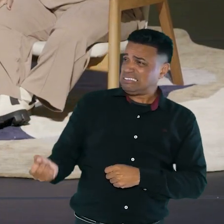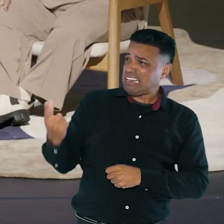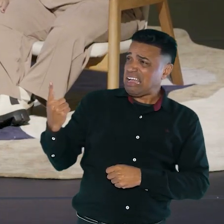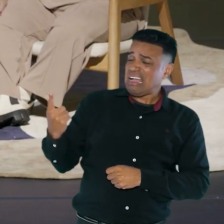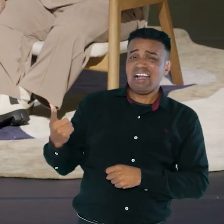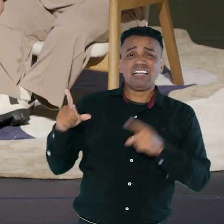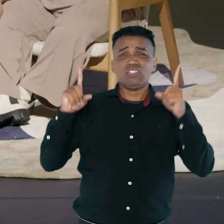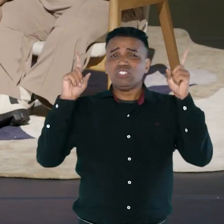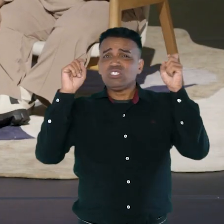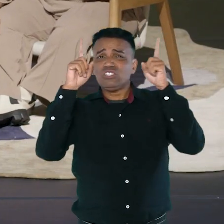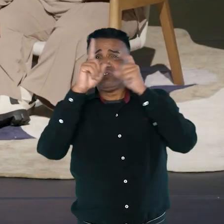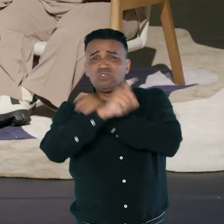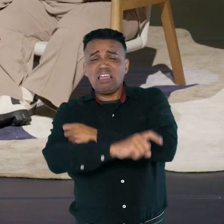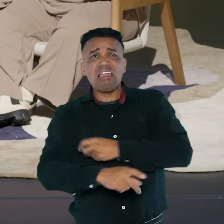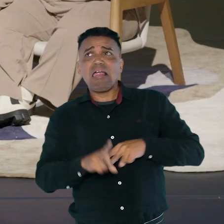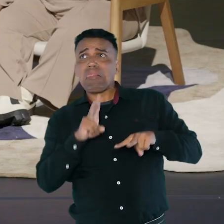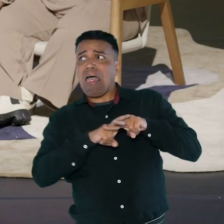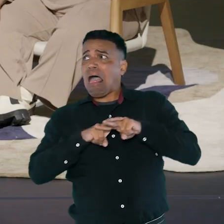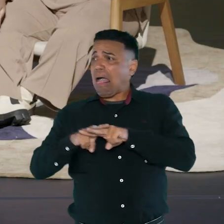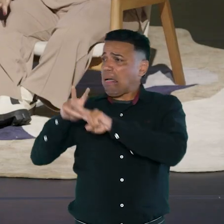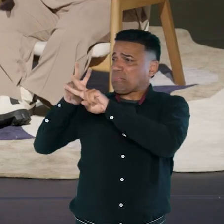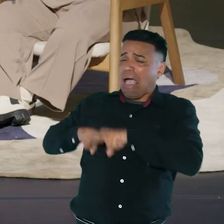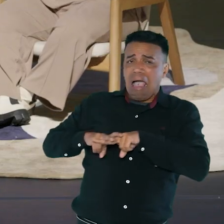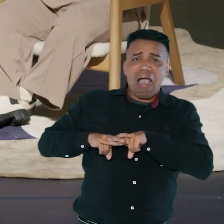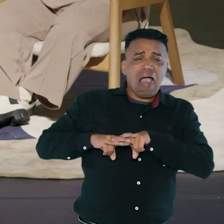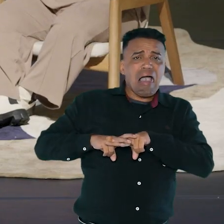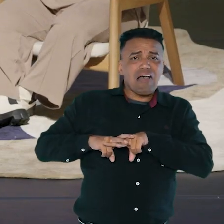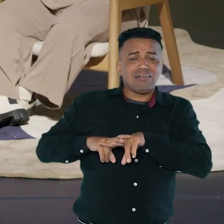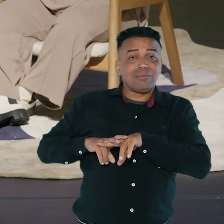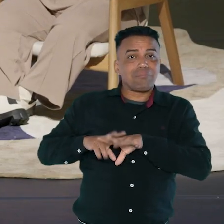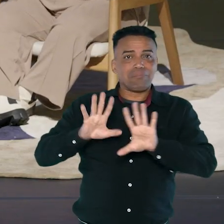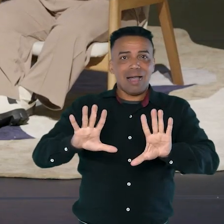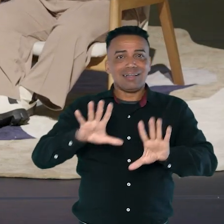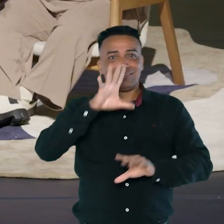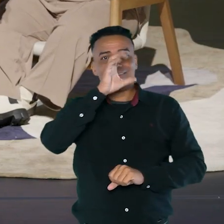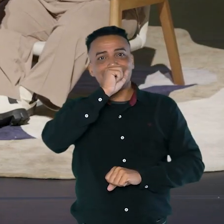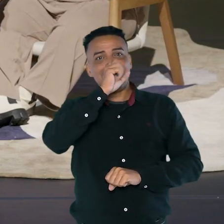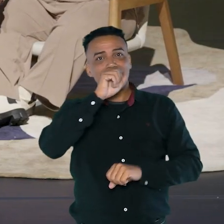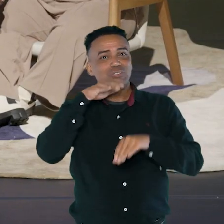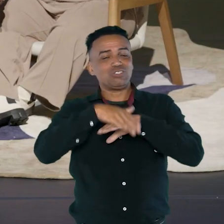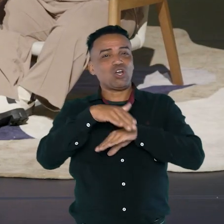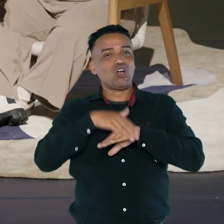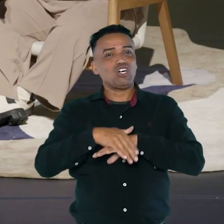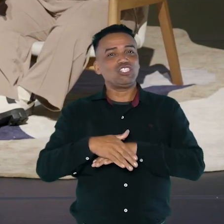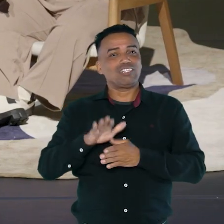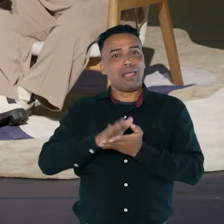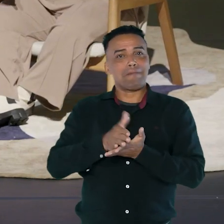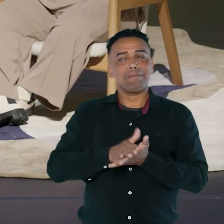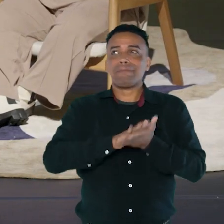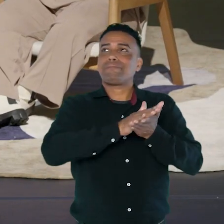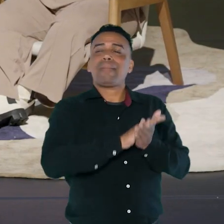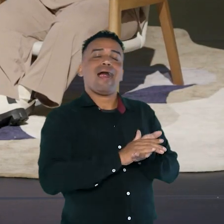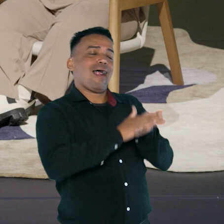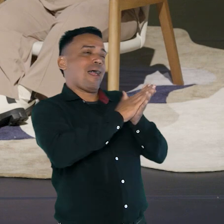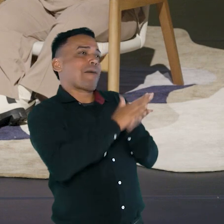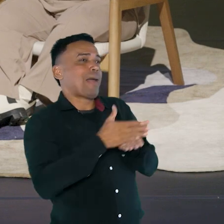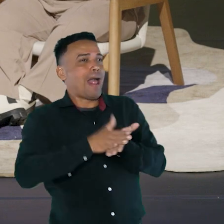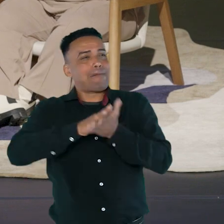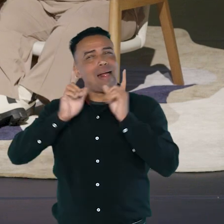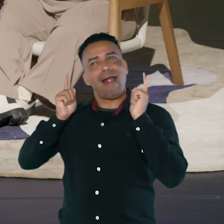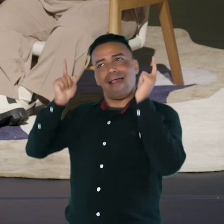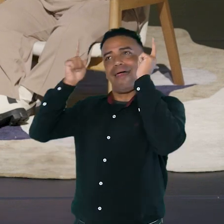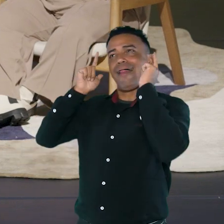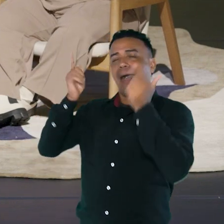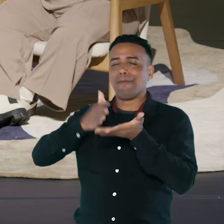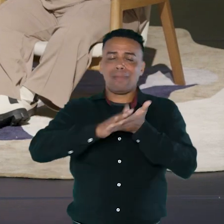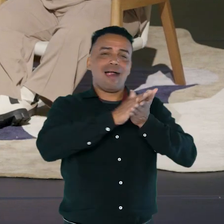tudo difícil, está tudo travado daquele jeito, mas sábado à noite tem pagode. Aí a gente vai para o